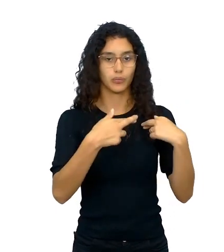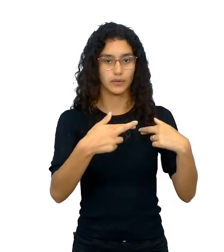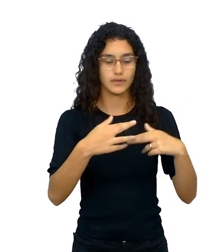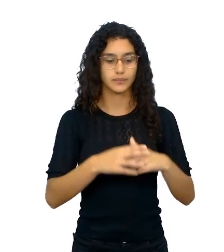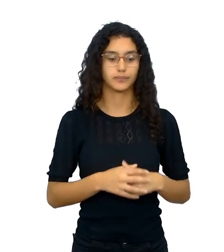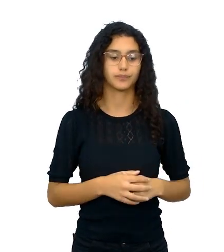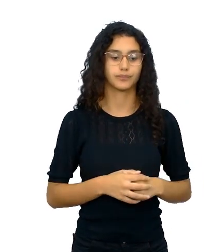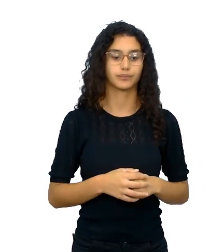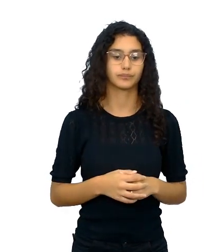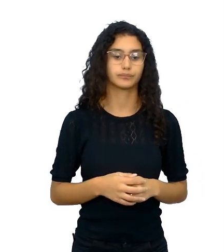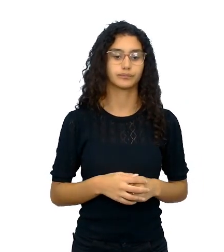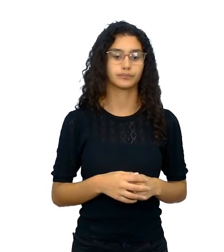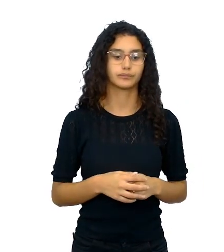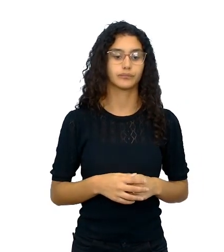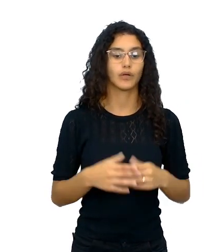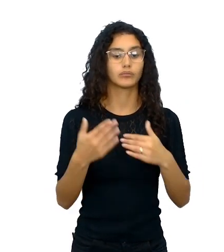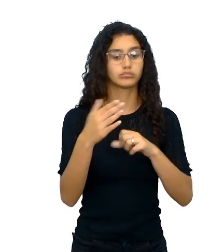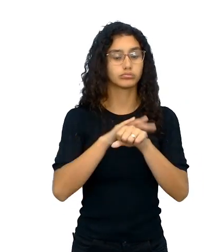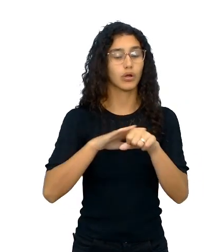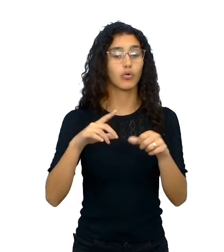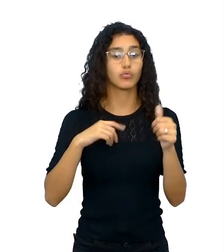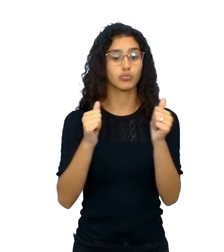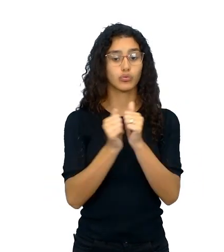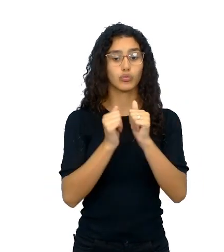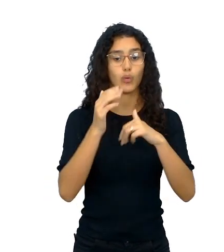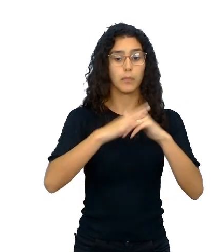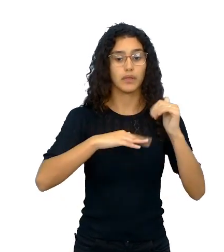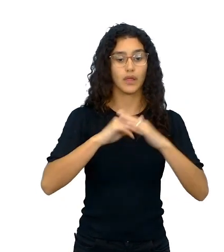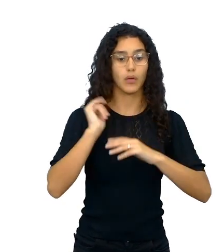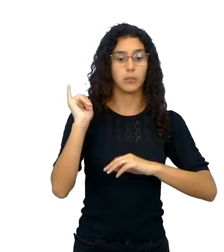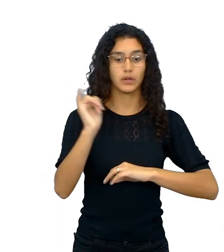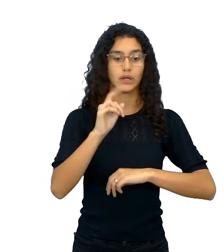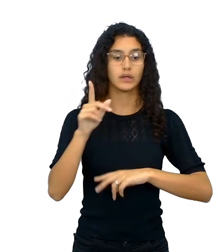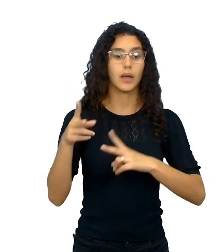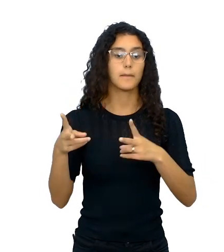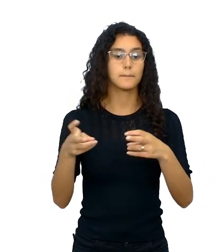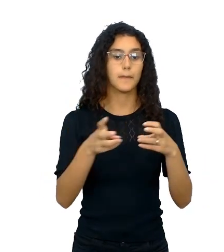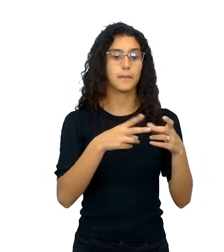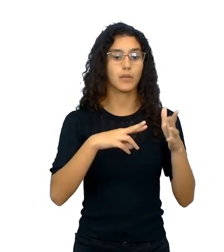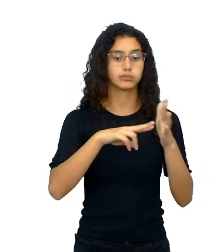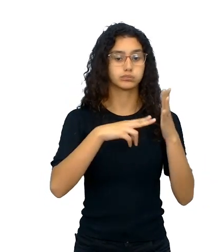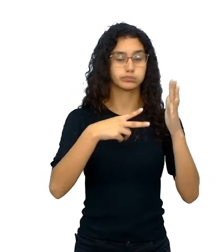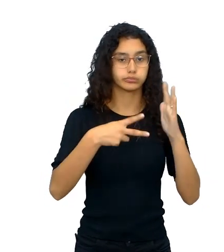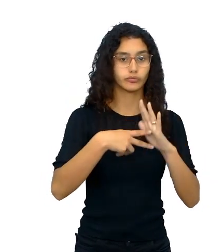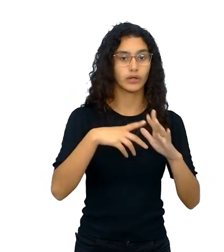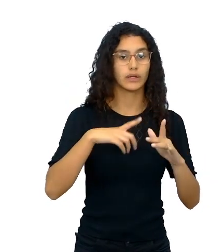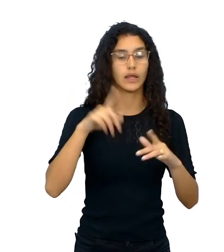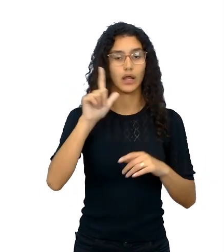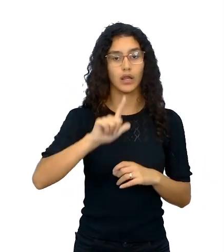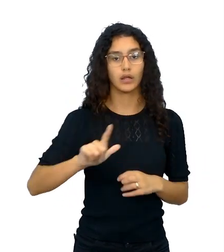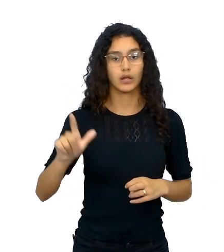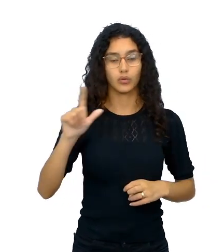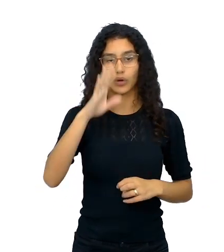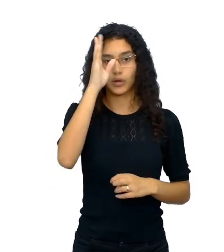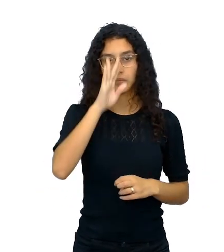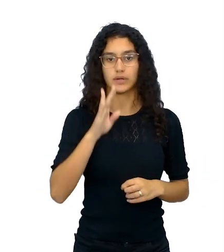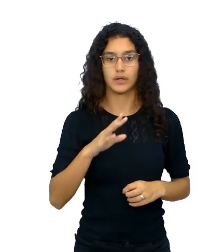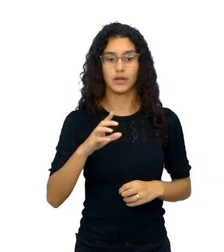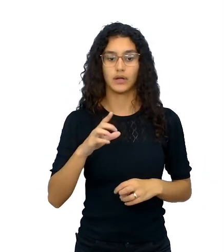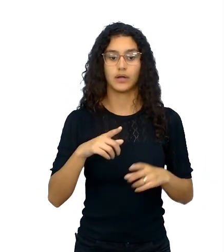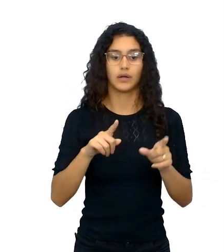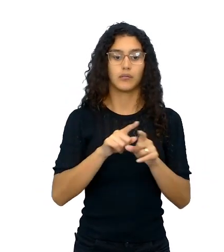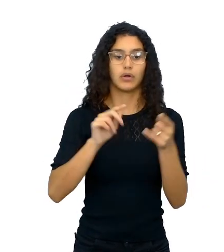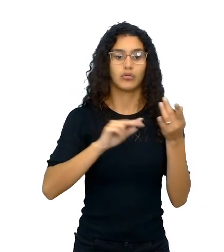romance, que se conversam com a habilidade essencial, que é analisar obras significativas da literatura brasileira e